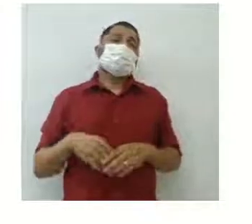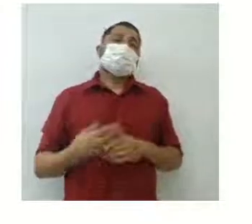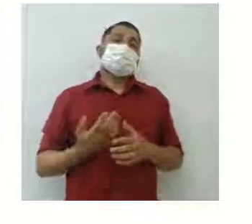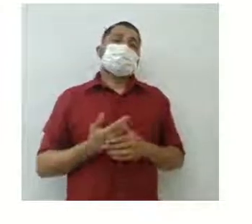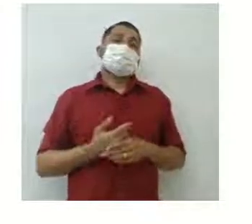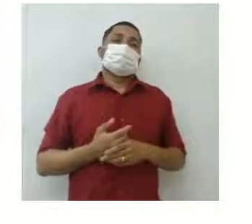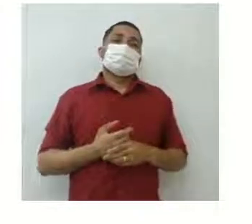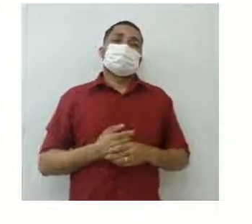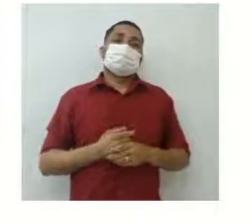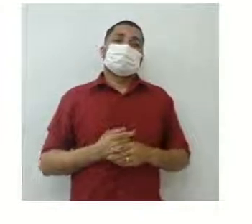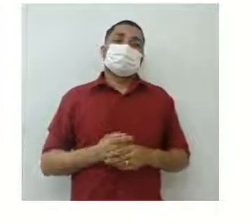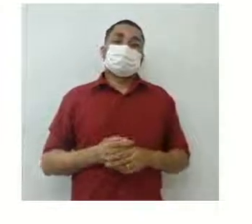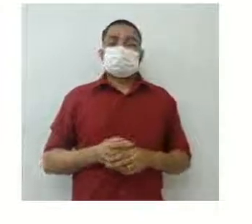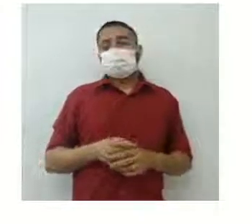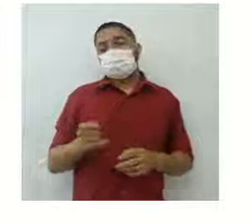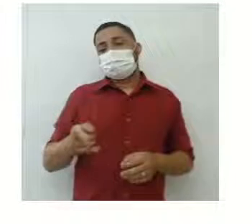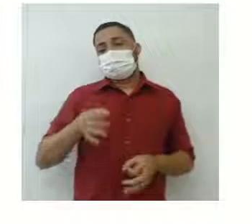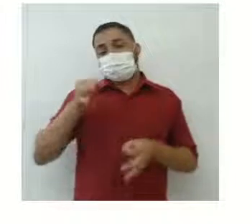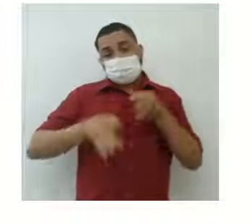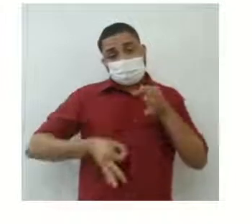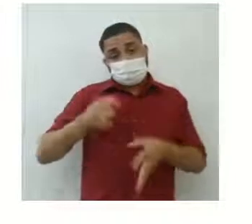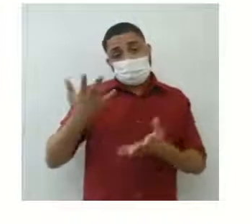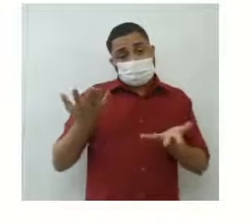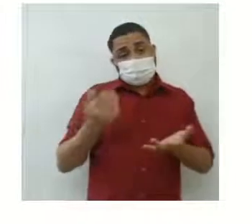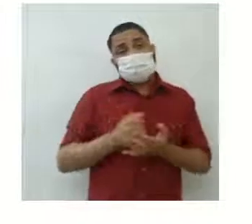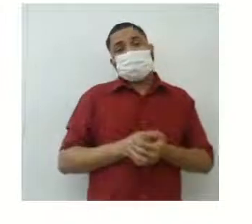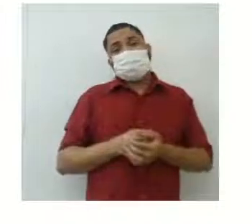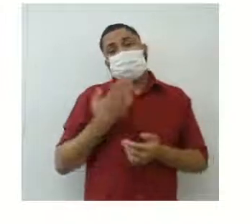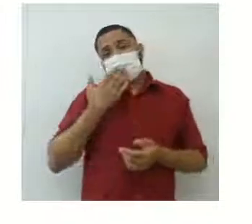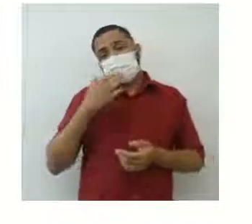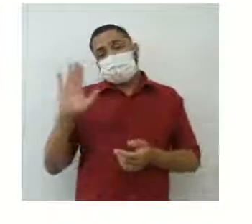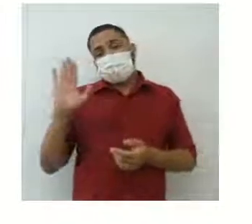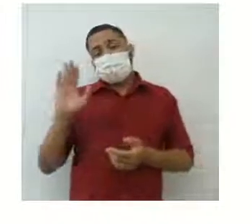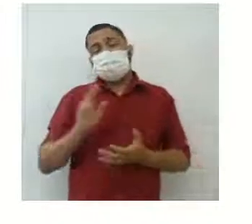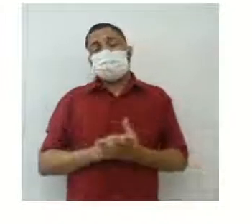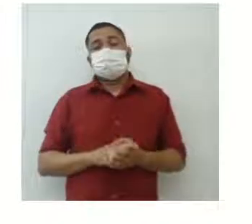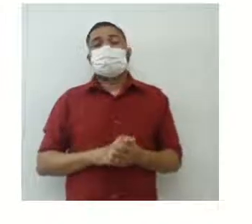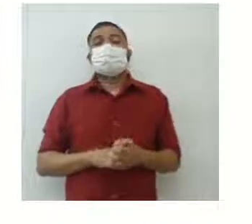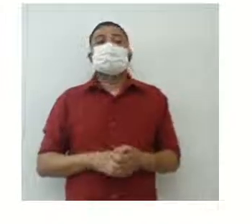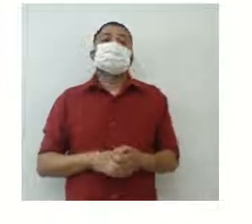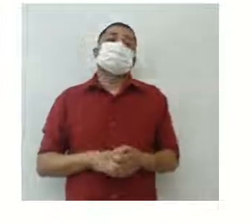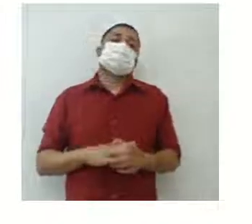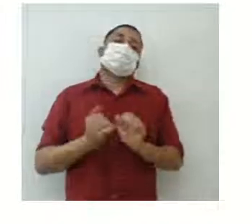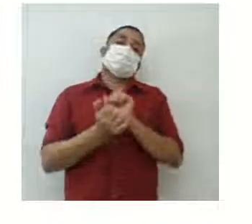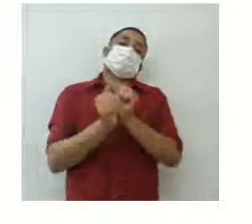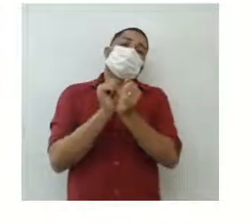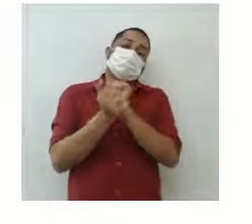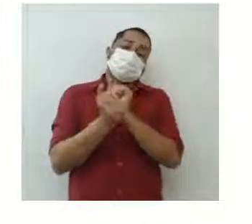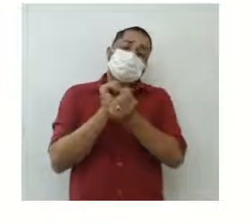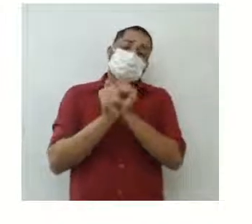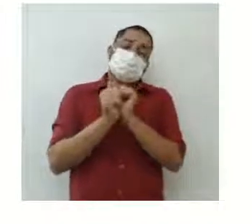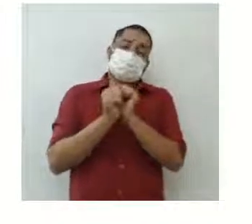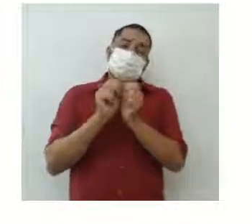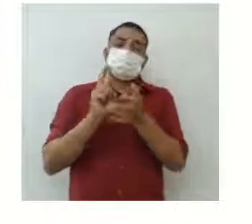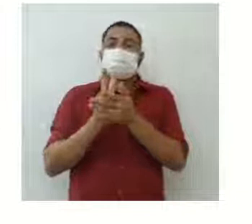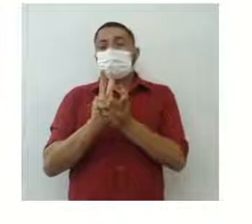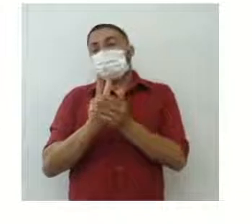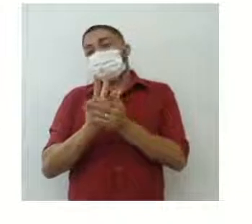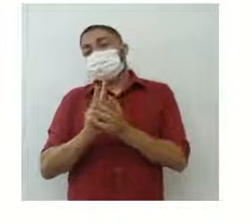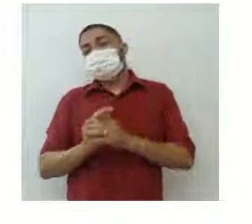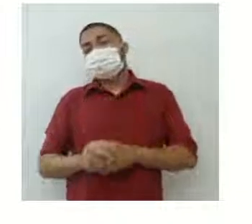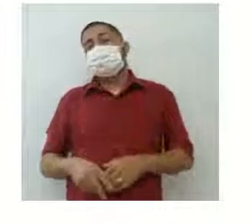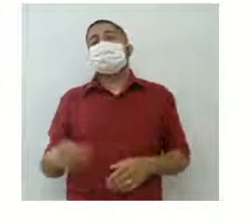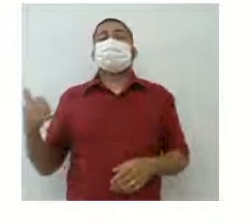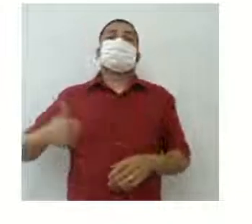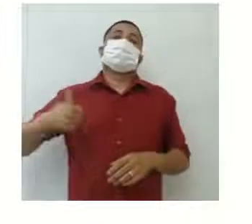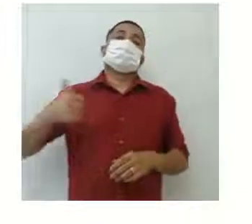isso justifica a preferência pela mão de obra negra, a escravidão indígena na lavoura brasileira. Primeiro,